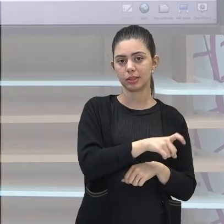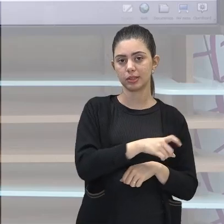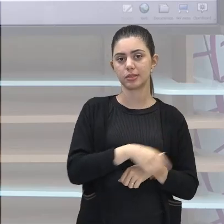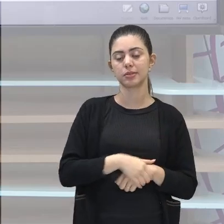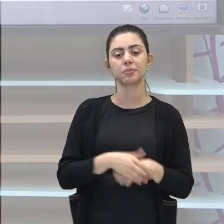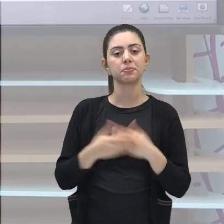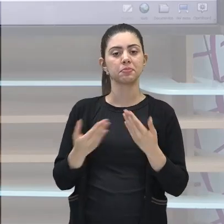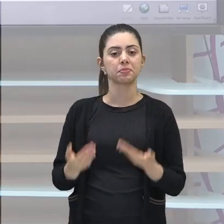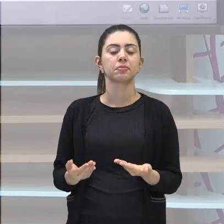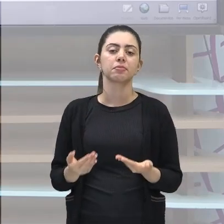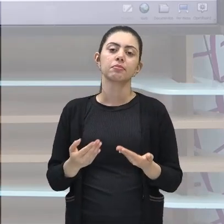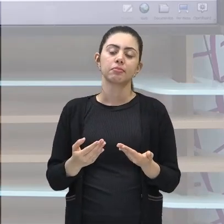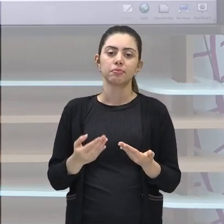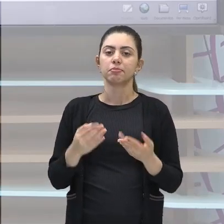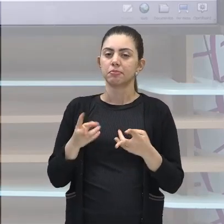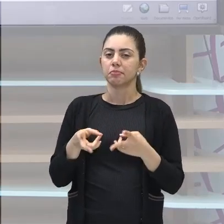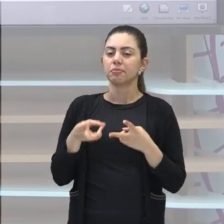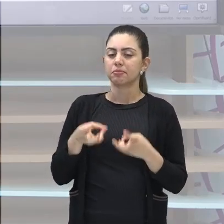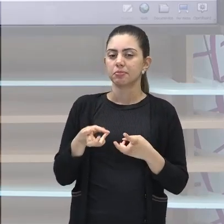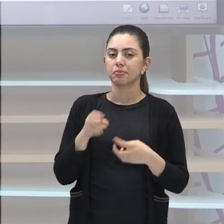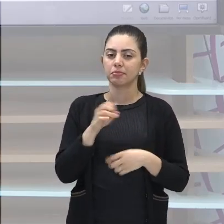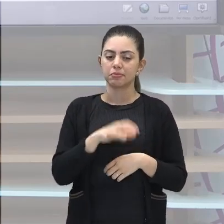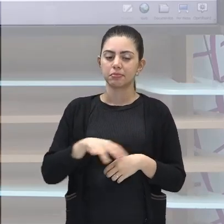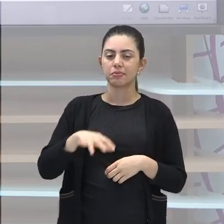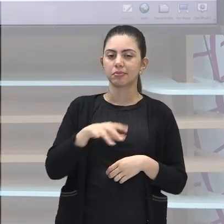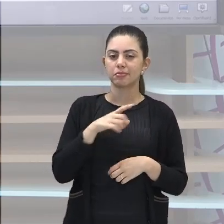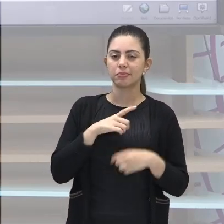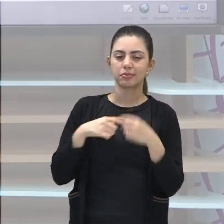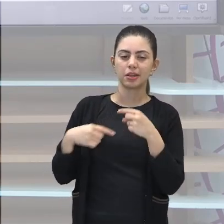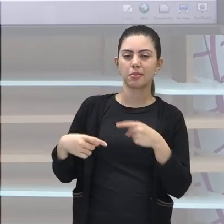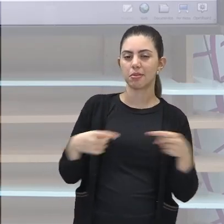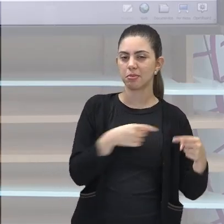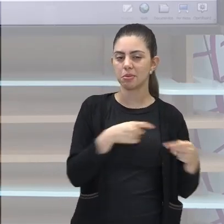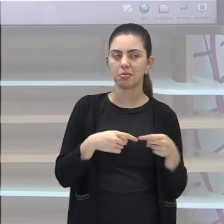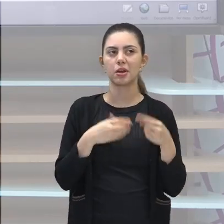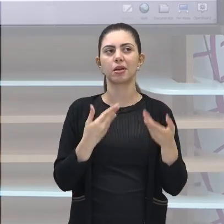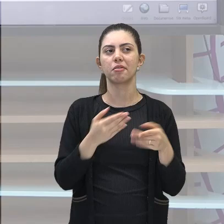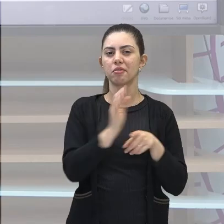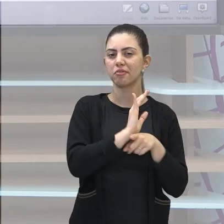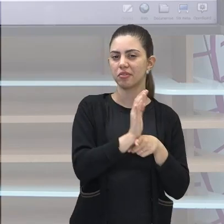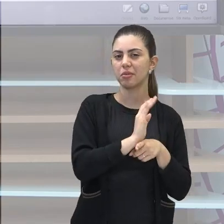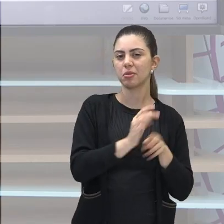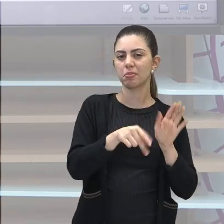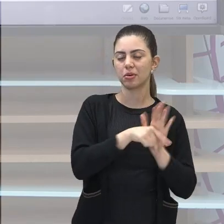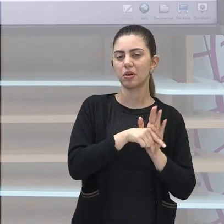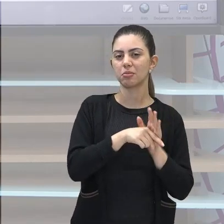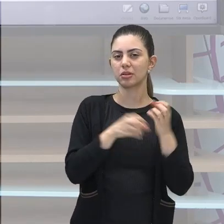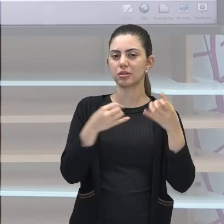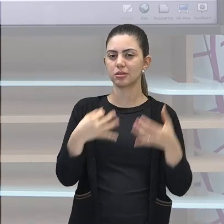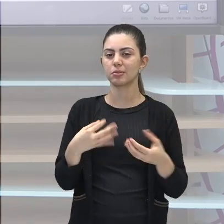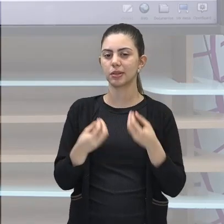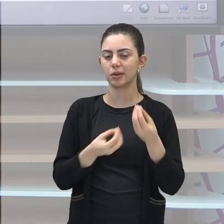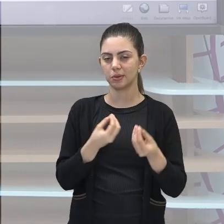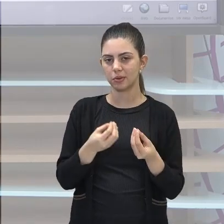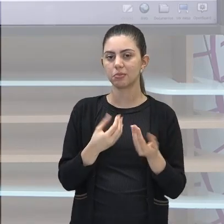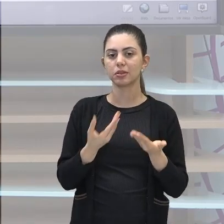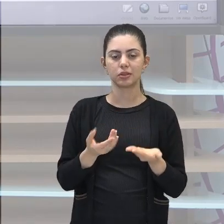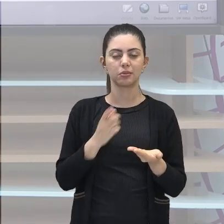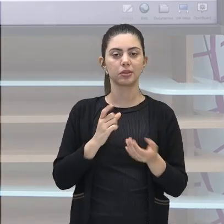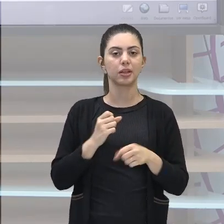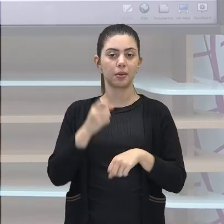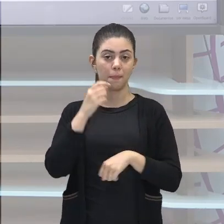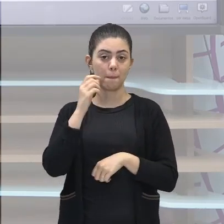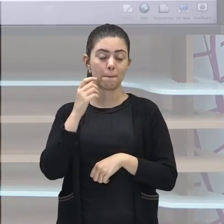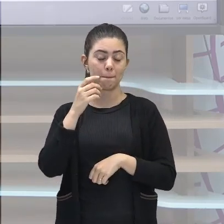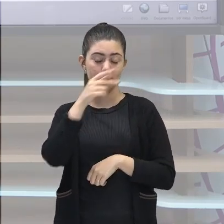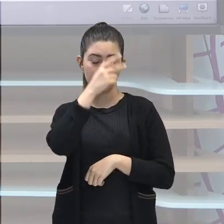que, justamente nesses cenários de bang bang e de faroeste, você vai ter o conflito entre o homem branco